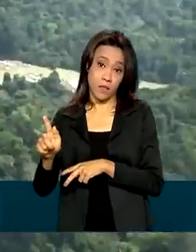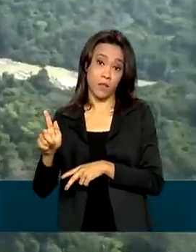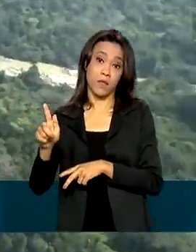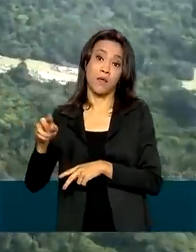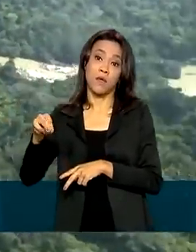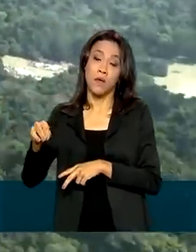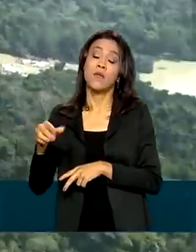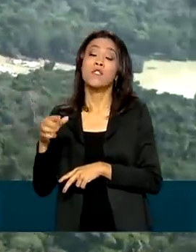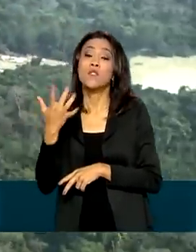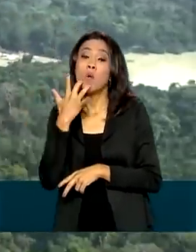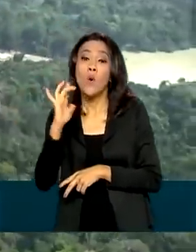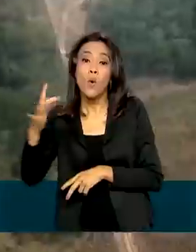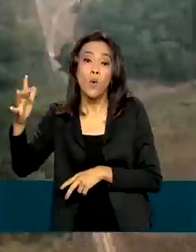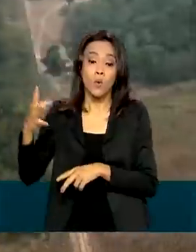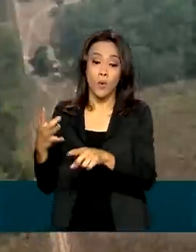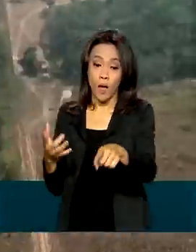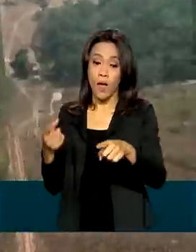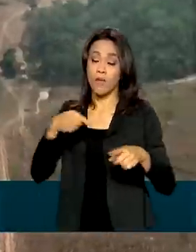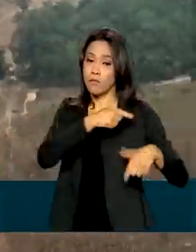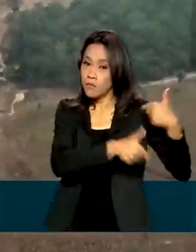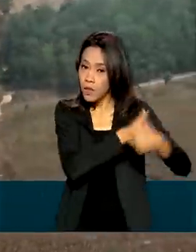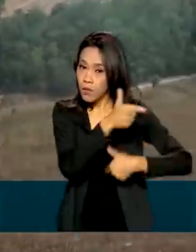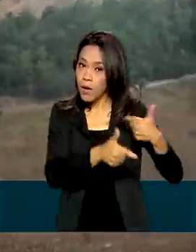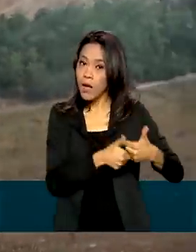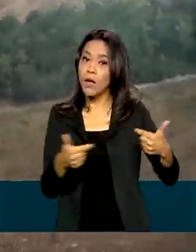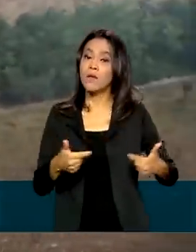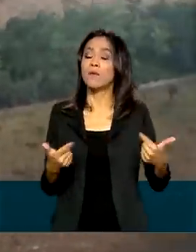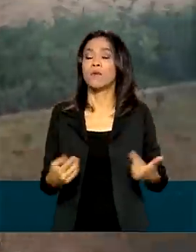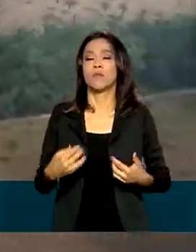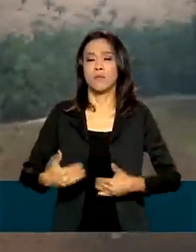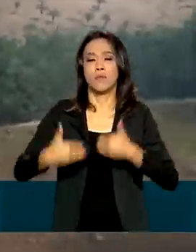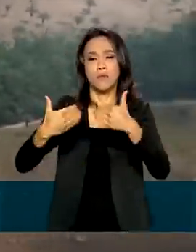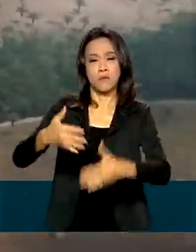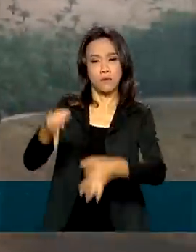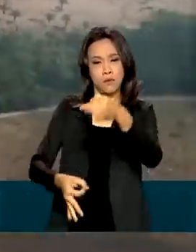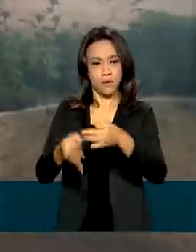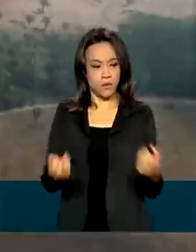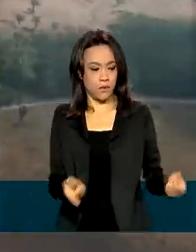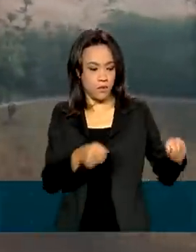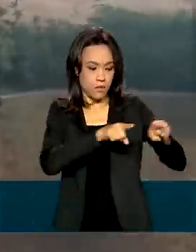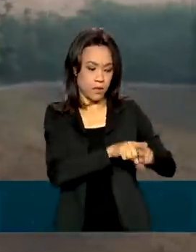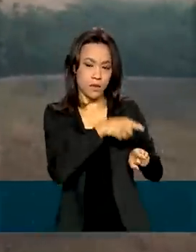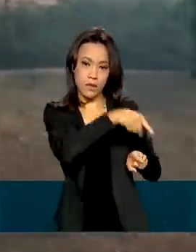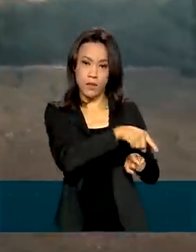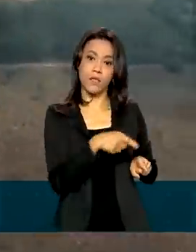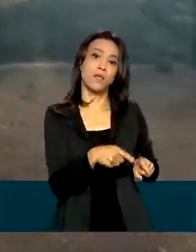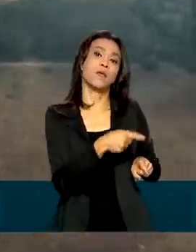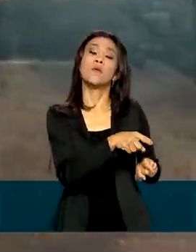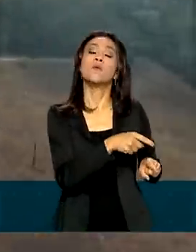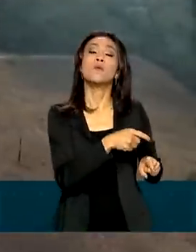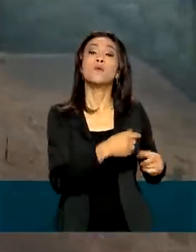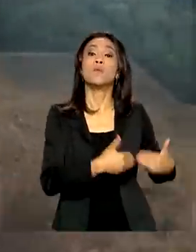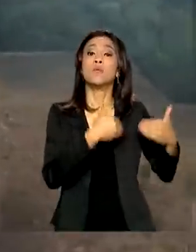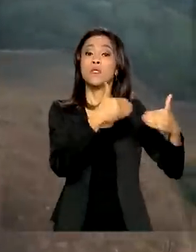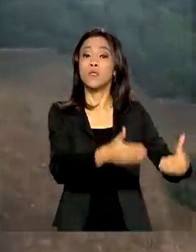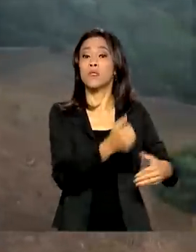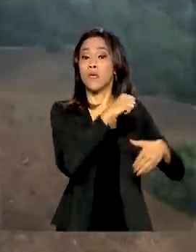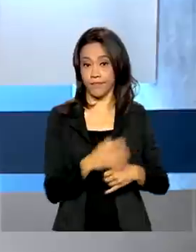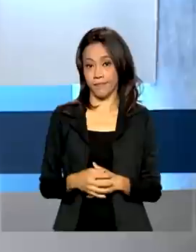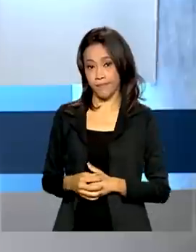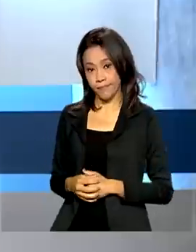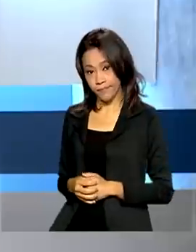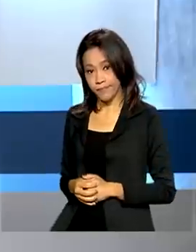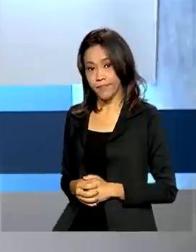Guardiões do Bioma, do Ministério da Justiça e Segurança Pública, em parceria com o Ministério do Meio Ambiente, e visa coibir crimes